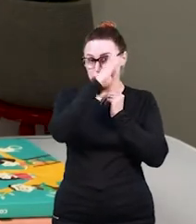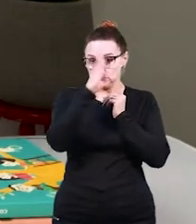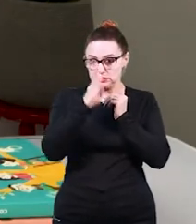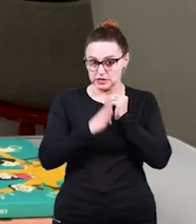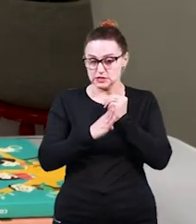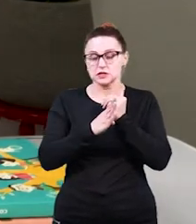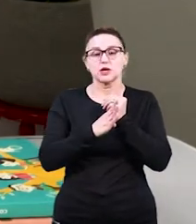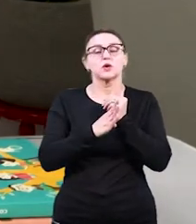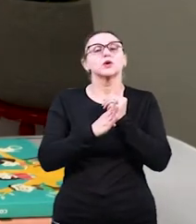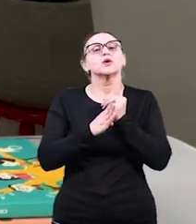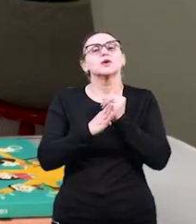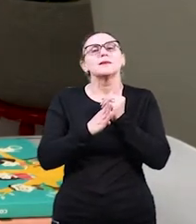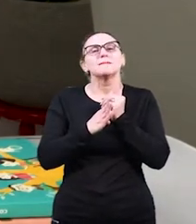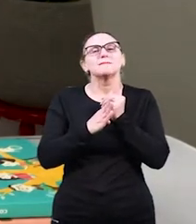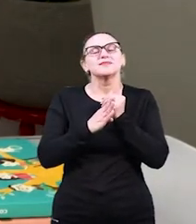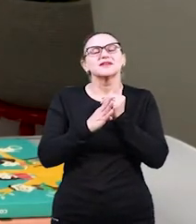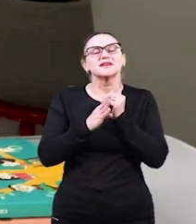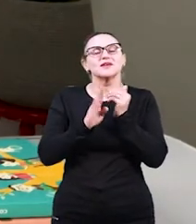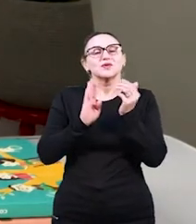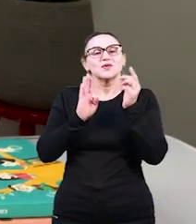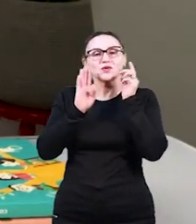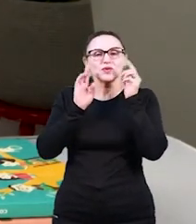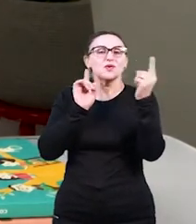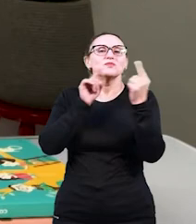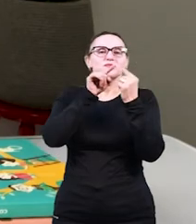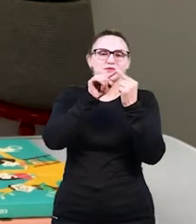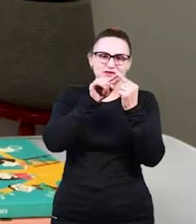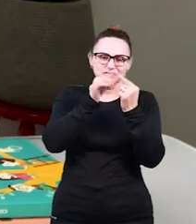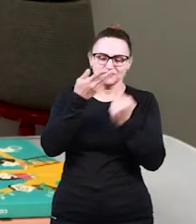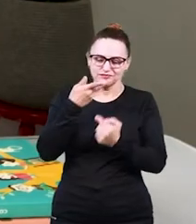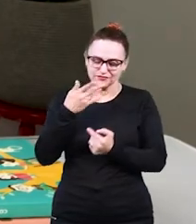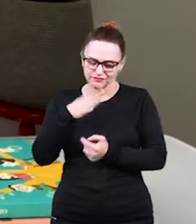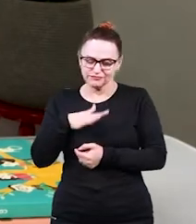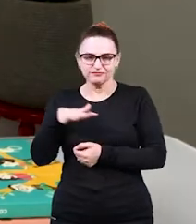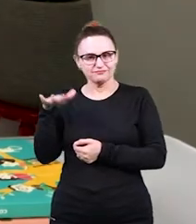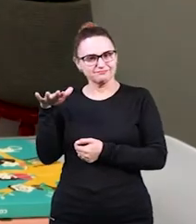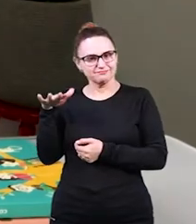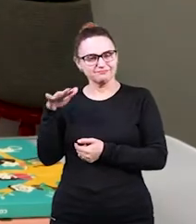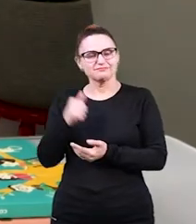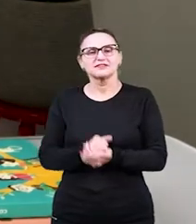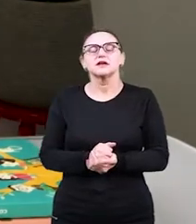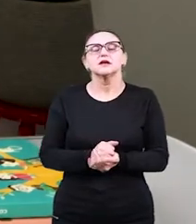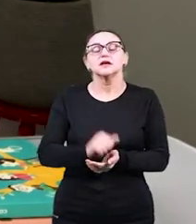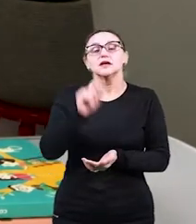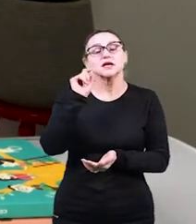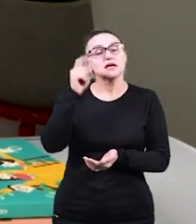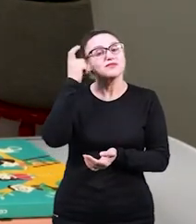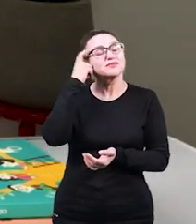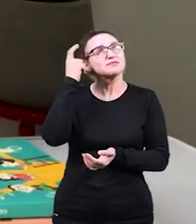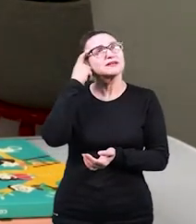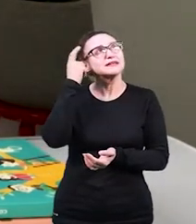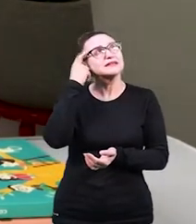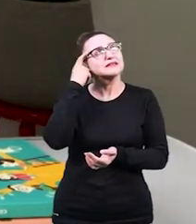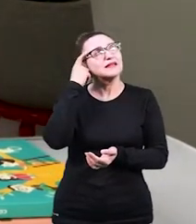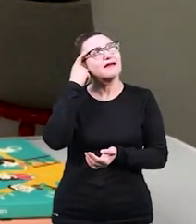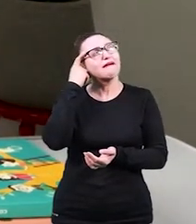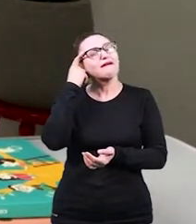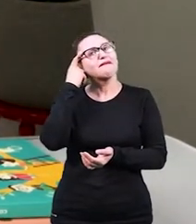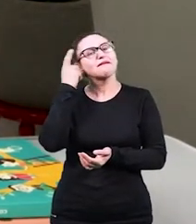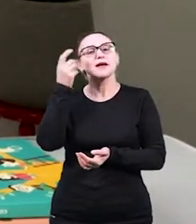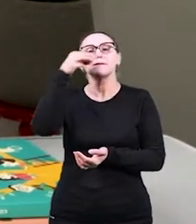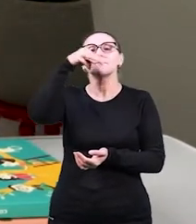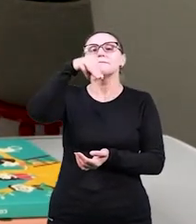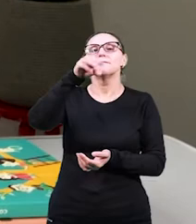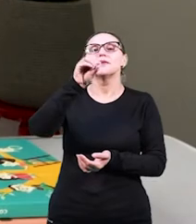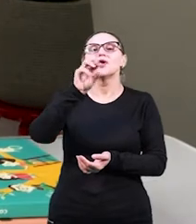Brasil destinado ao público infantil. Nesse texto, a gente vai ter uma ideia bastante